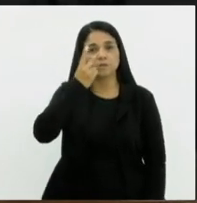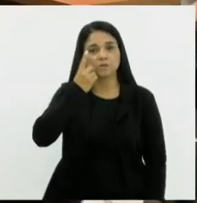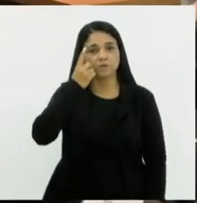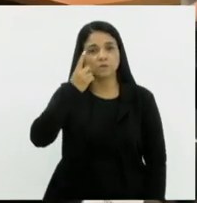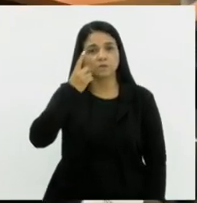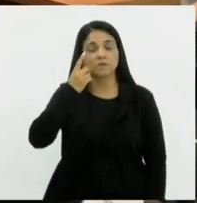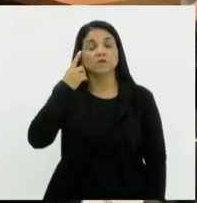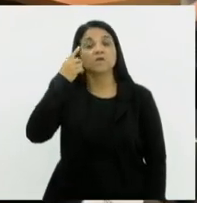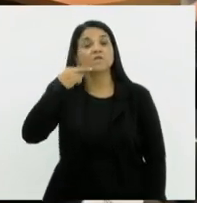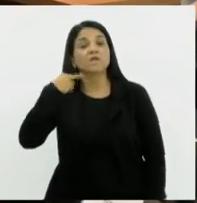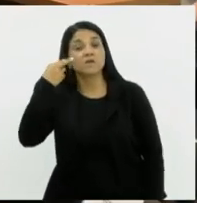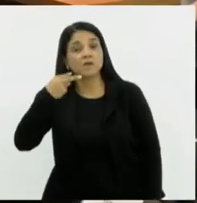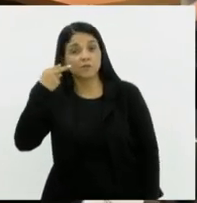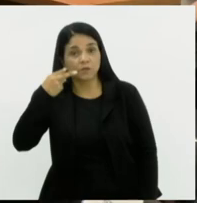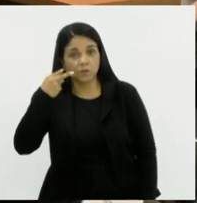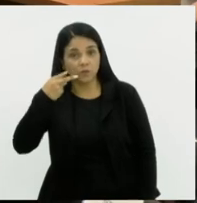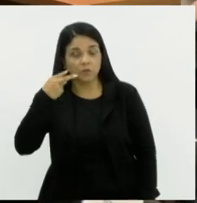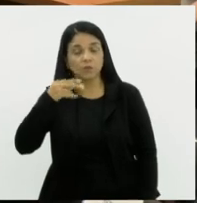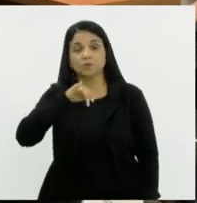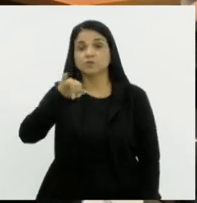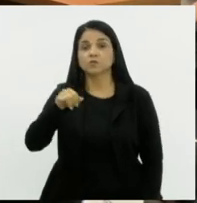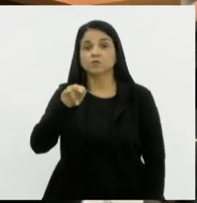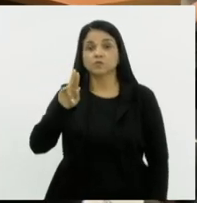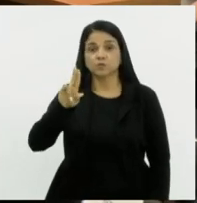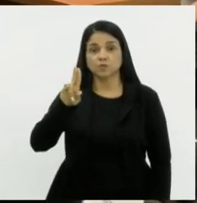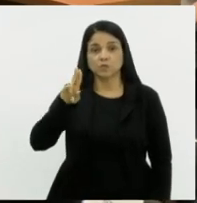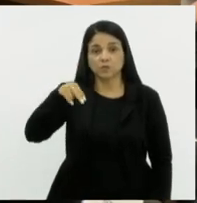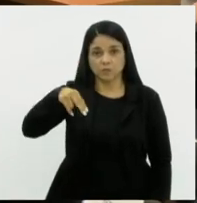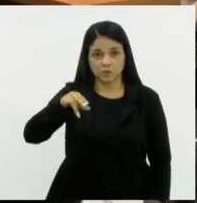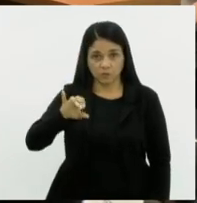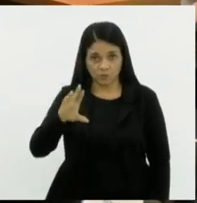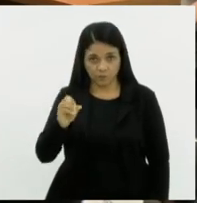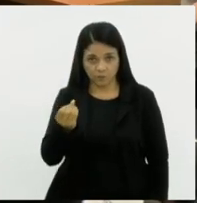vereador de Japeri, Juninho Martins,